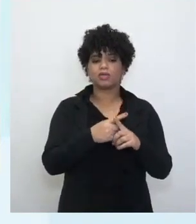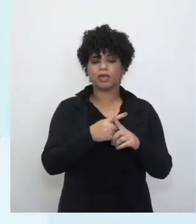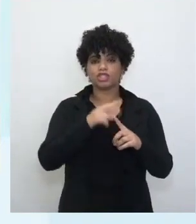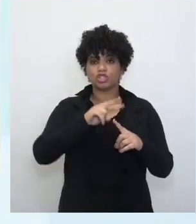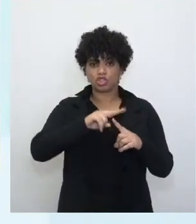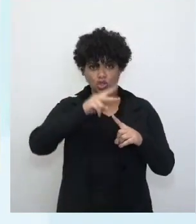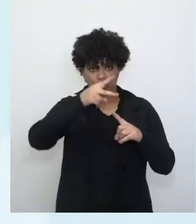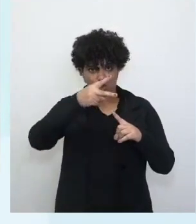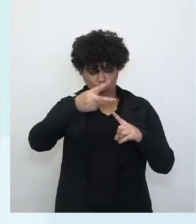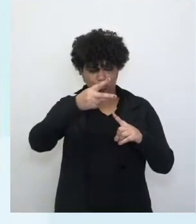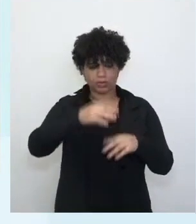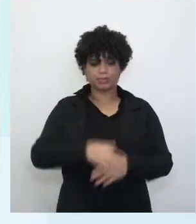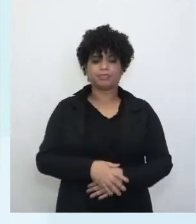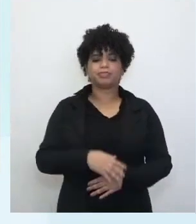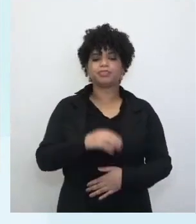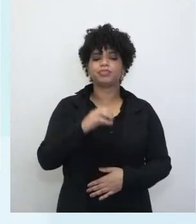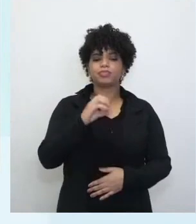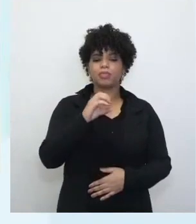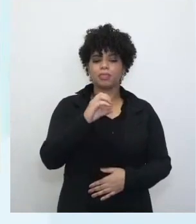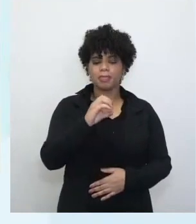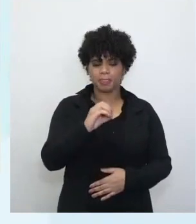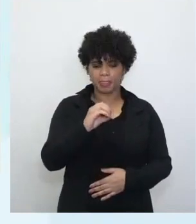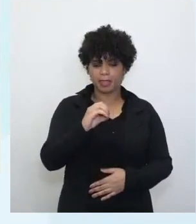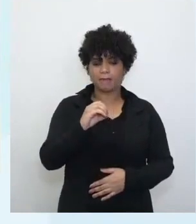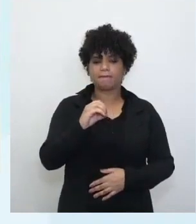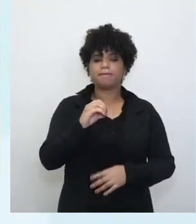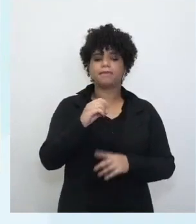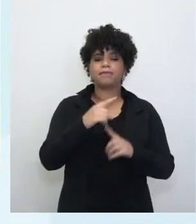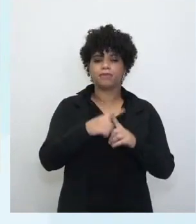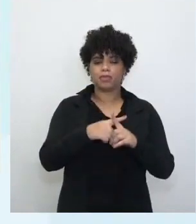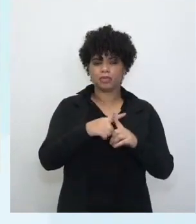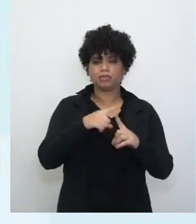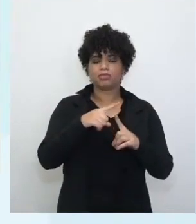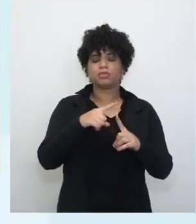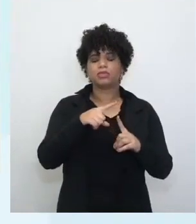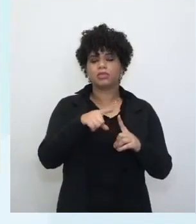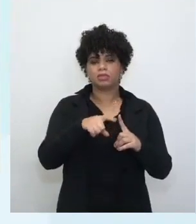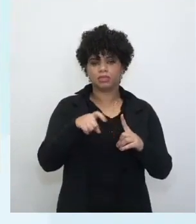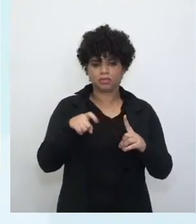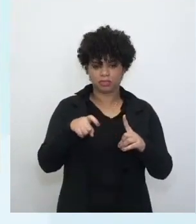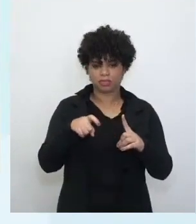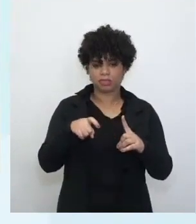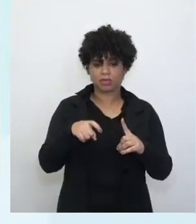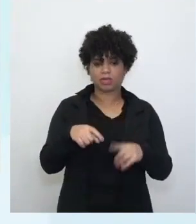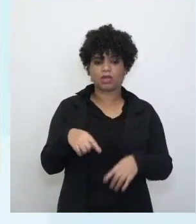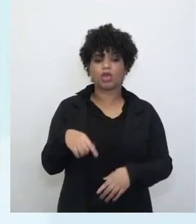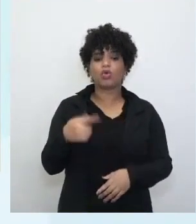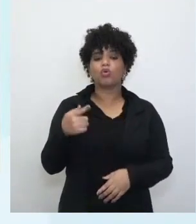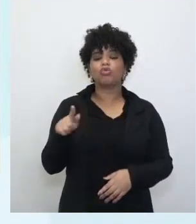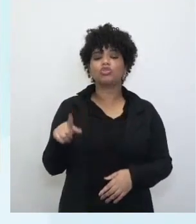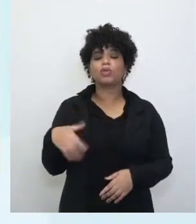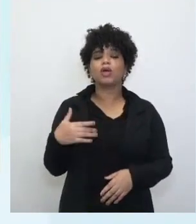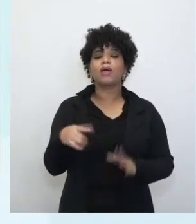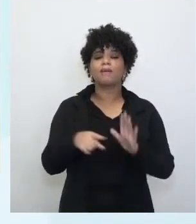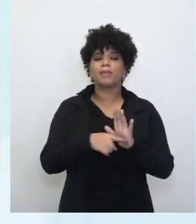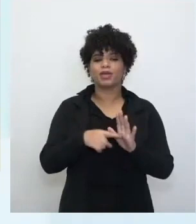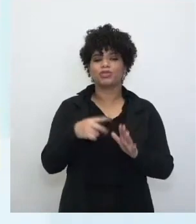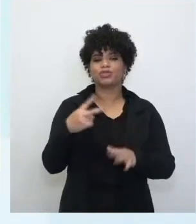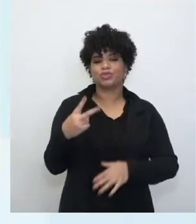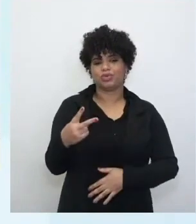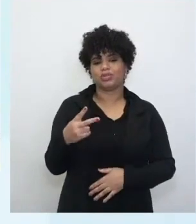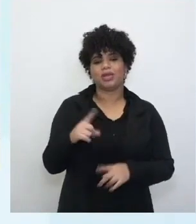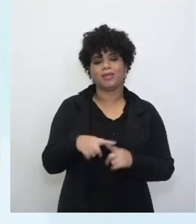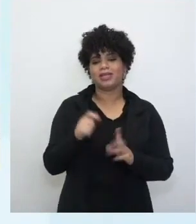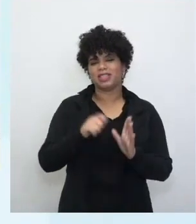2. O 0 vai estar multiplicando o x, estou diminuindo sempre um grau. E o último termo vai ser menos 2. Claro